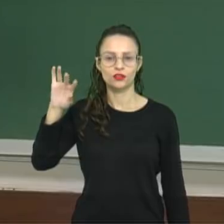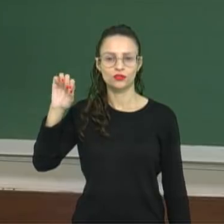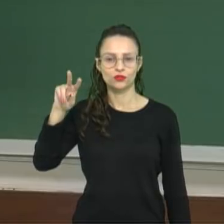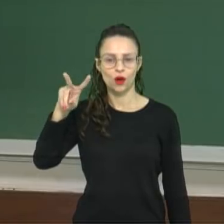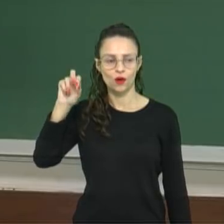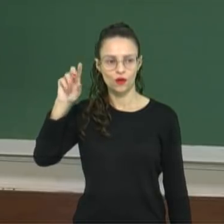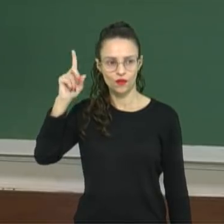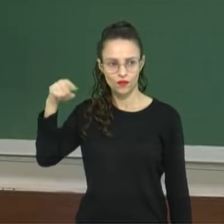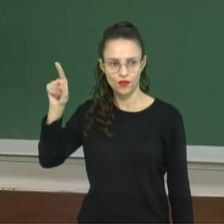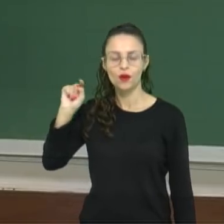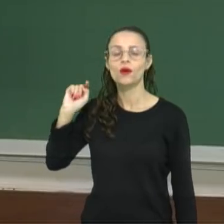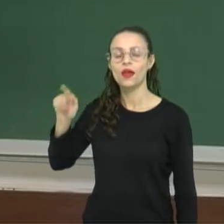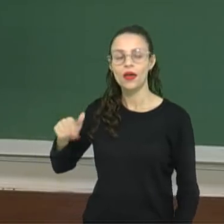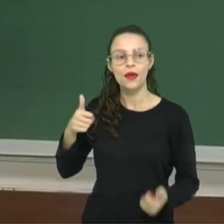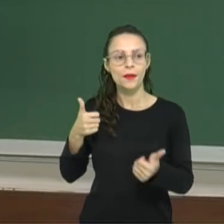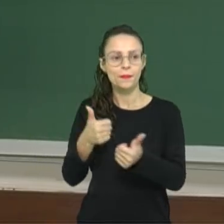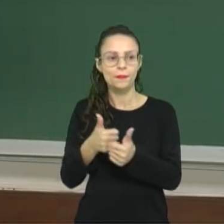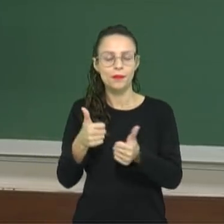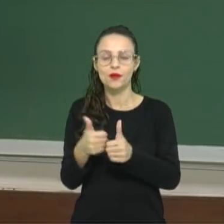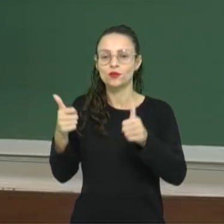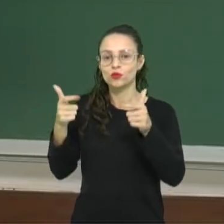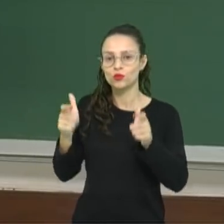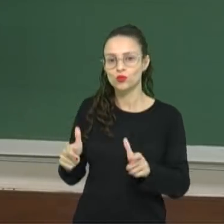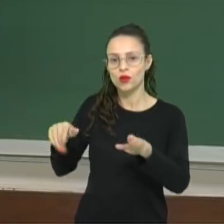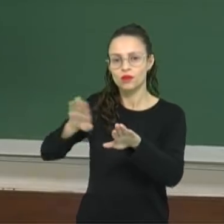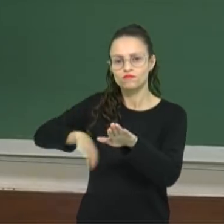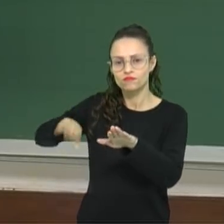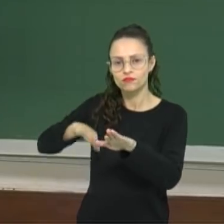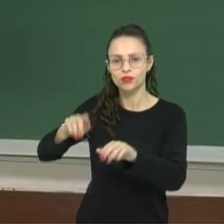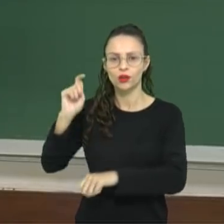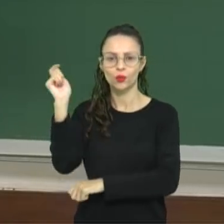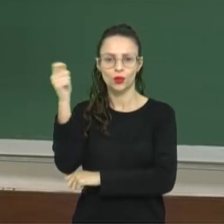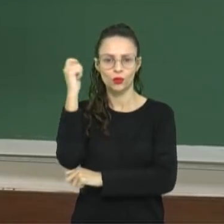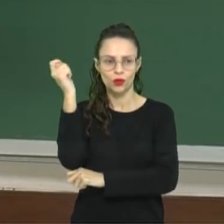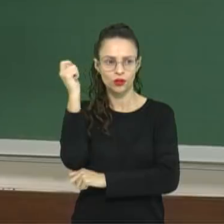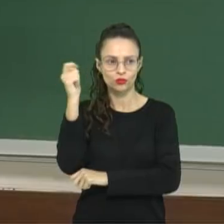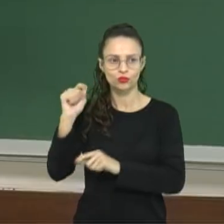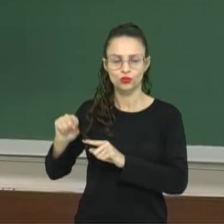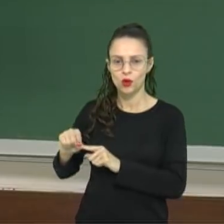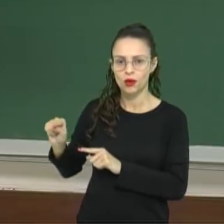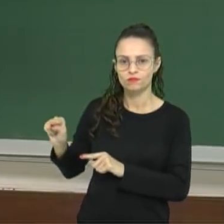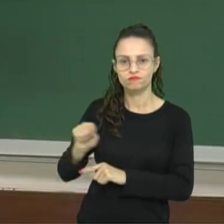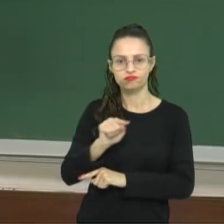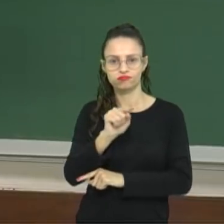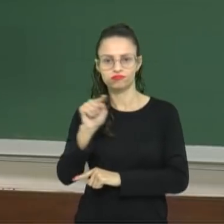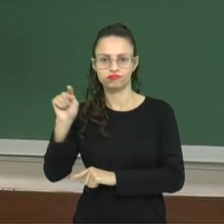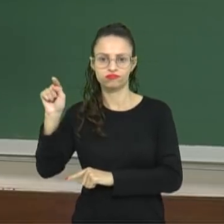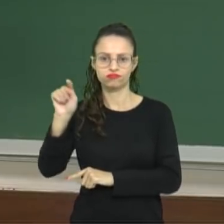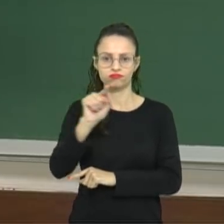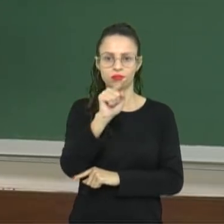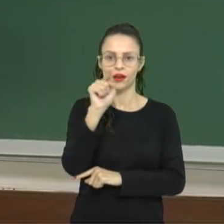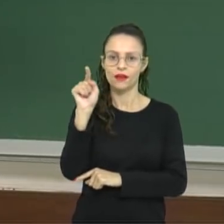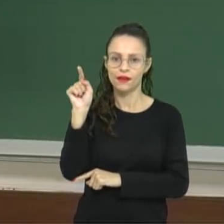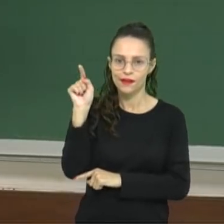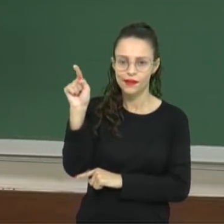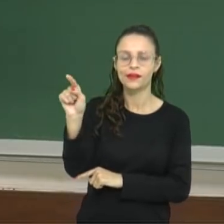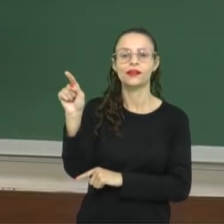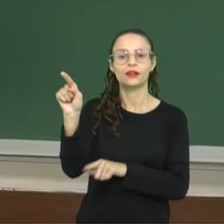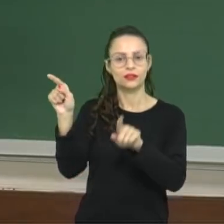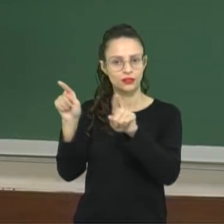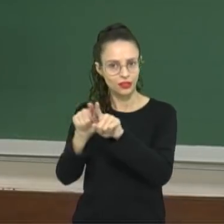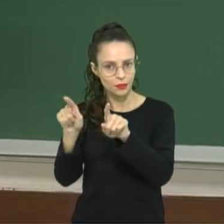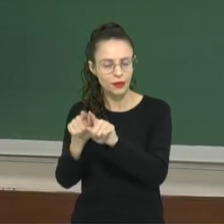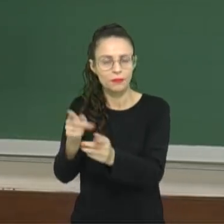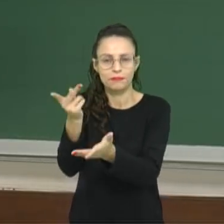região próximo do litoral do Rio Grande do Sul e vai ligar depois com o que será o traçado do caminho